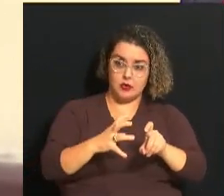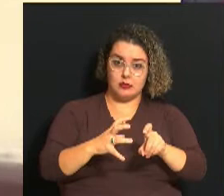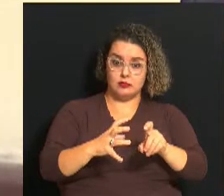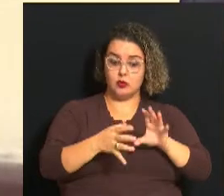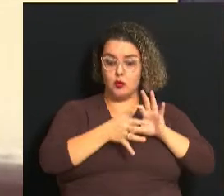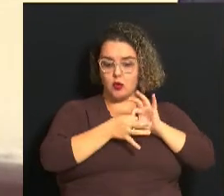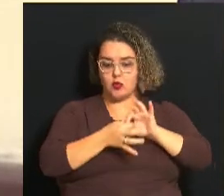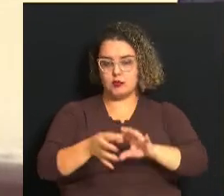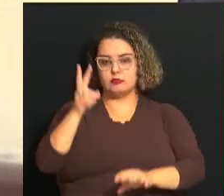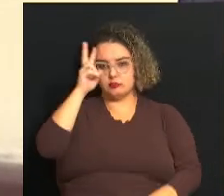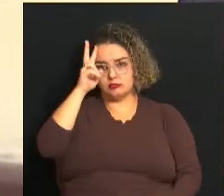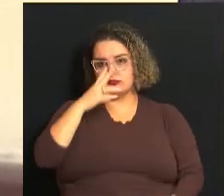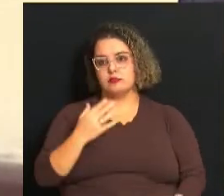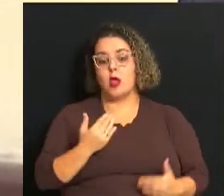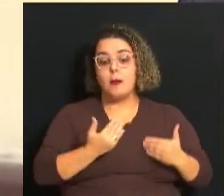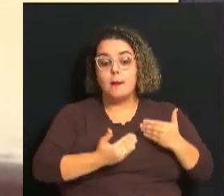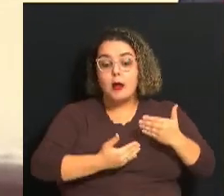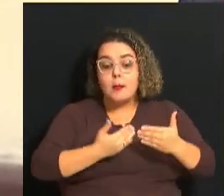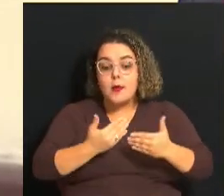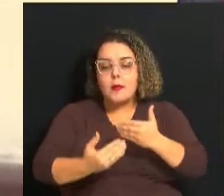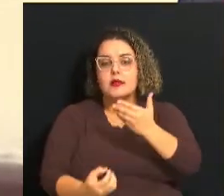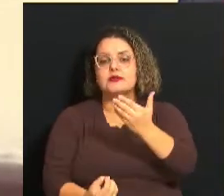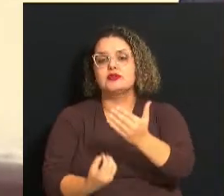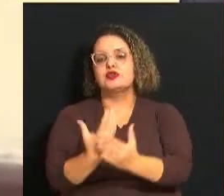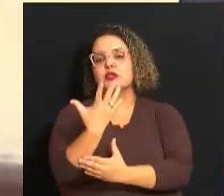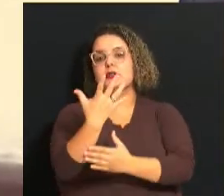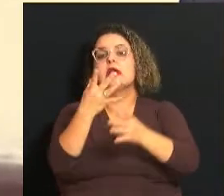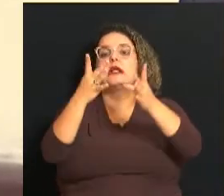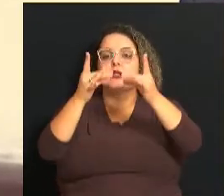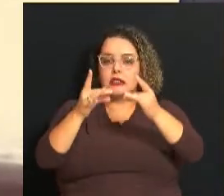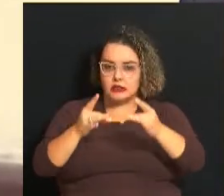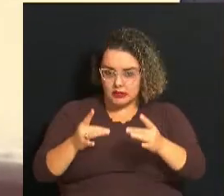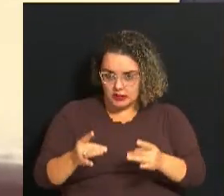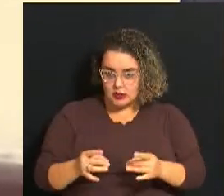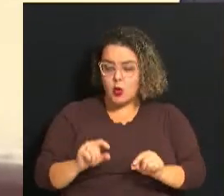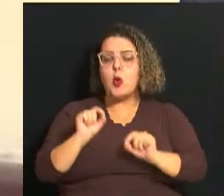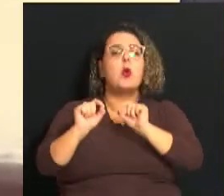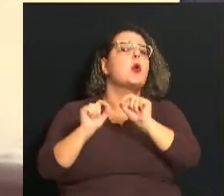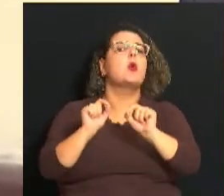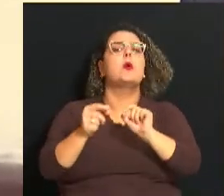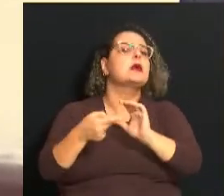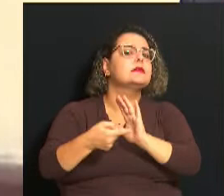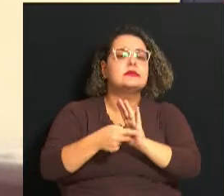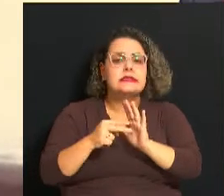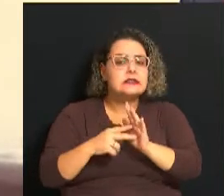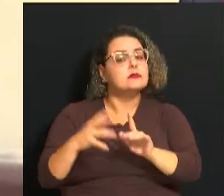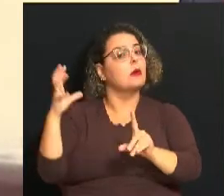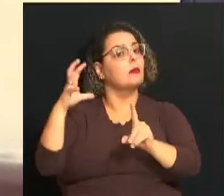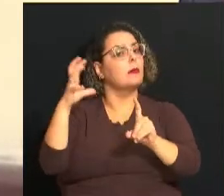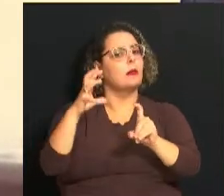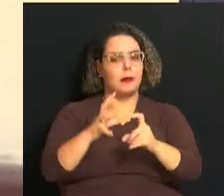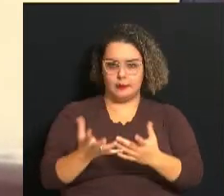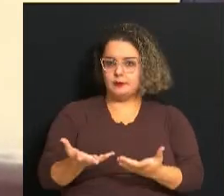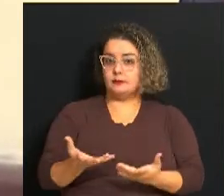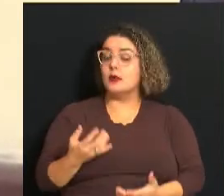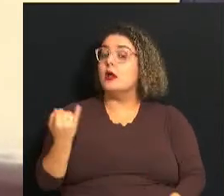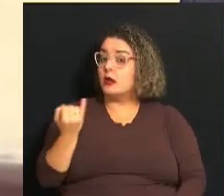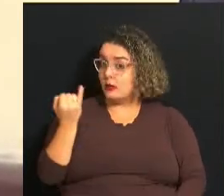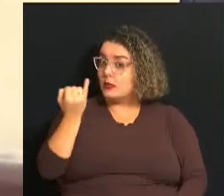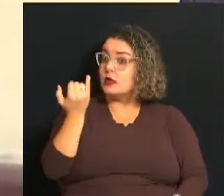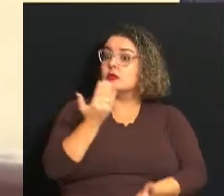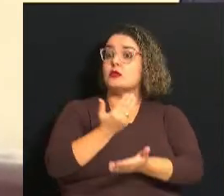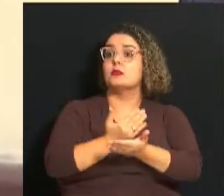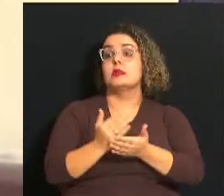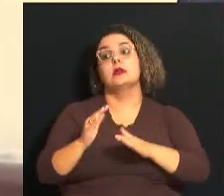e ainda em pleno processo de formação né de definição do que vem a ser o assédio moral então é importante começar